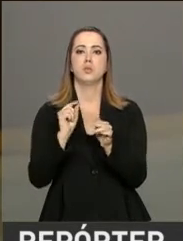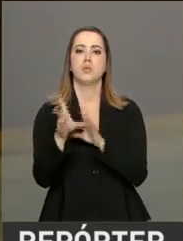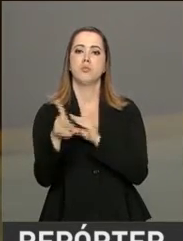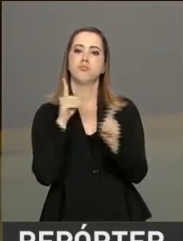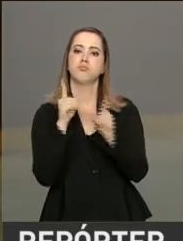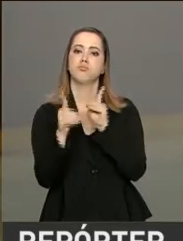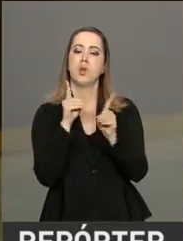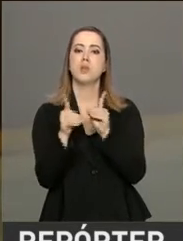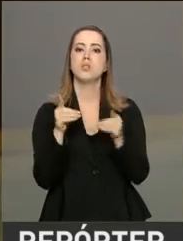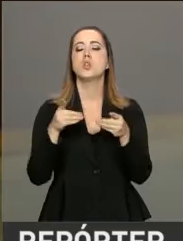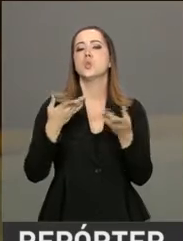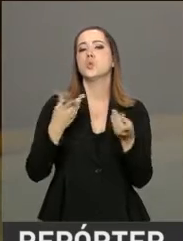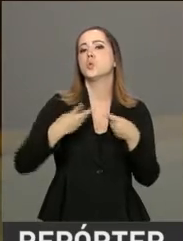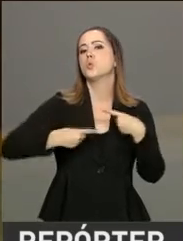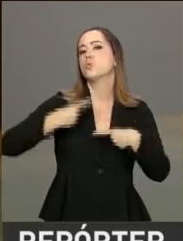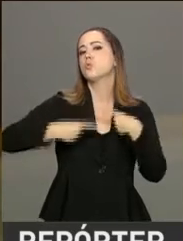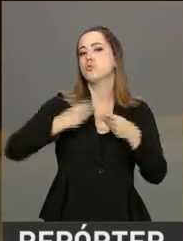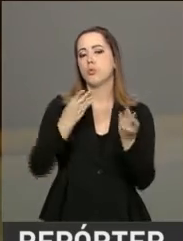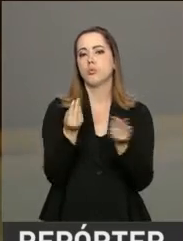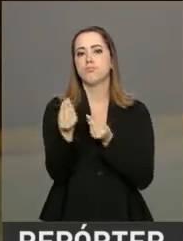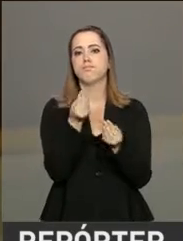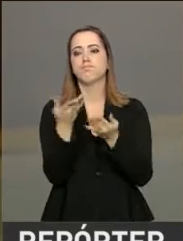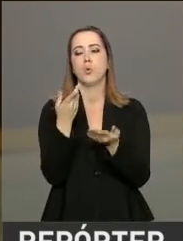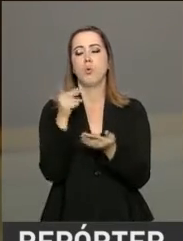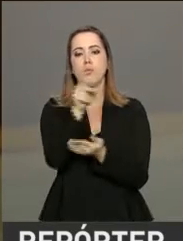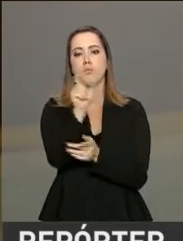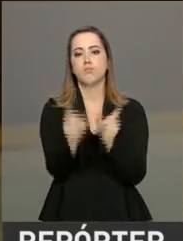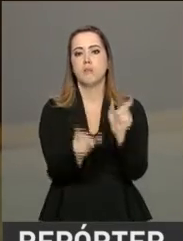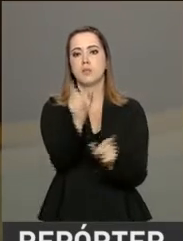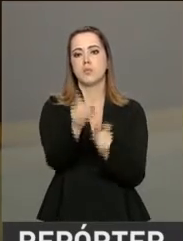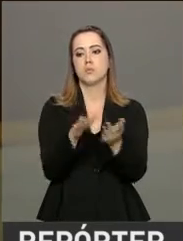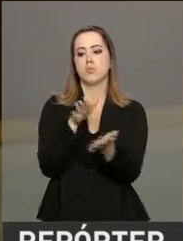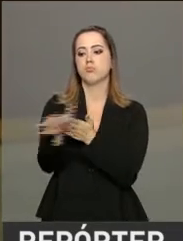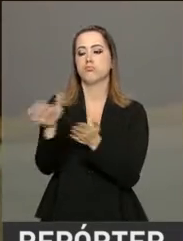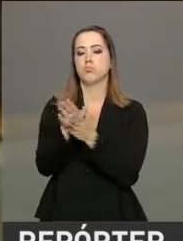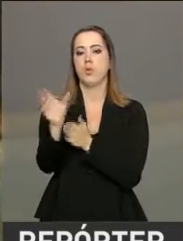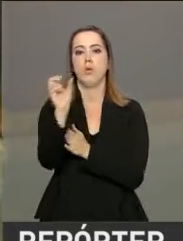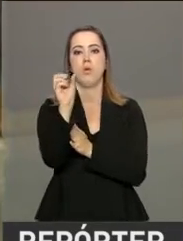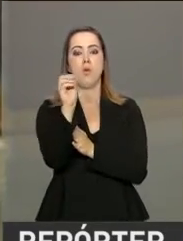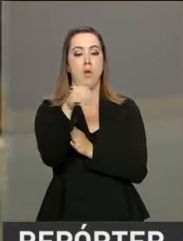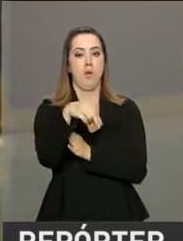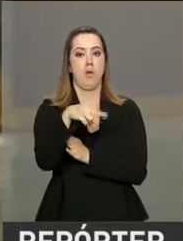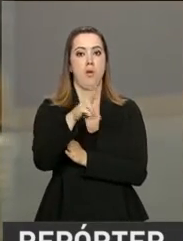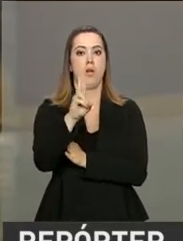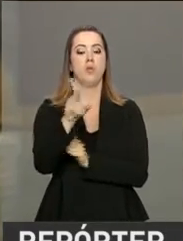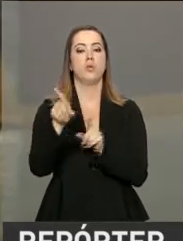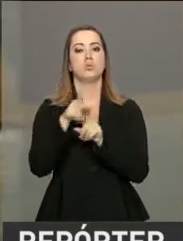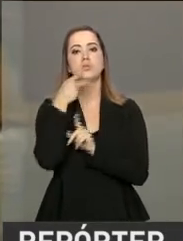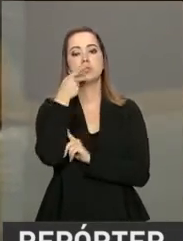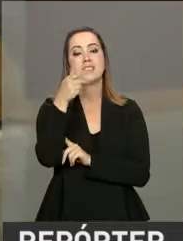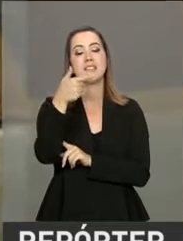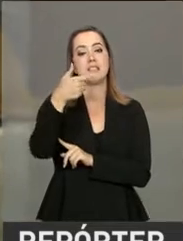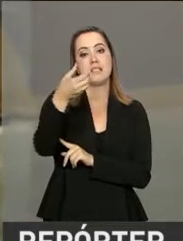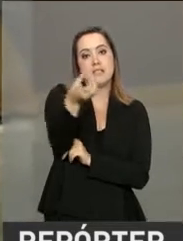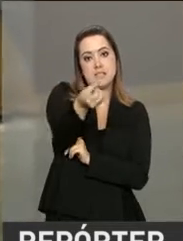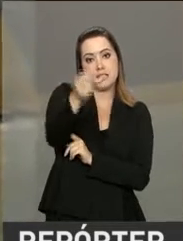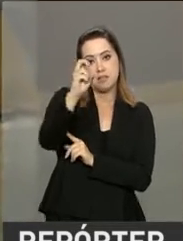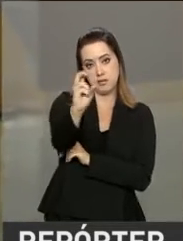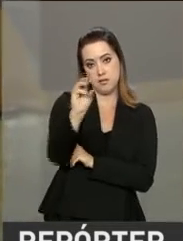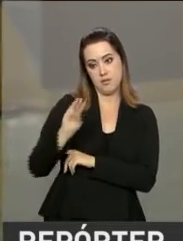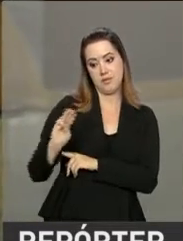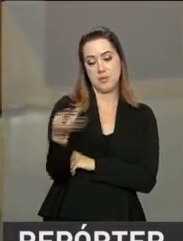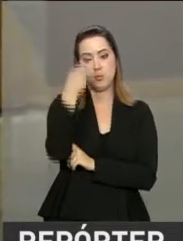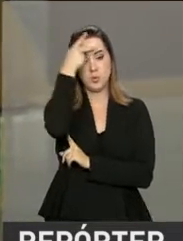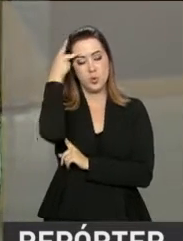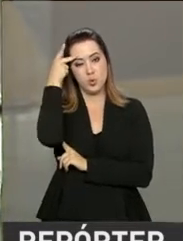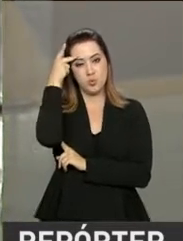crise de refugiados segundo a onu existem no mundo mais de 65 milhões de refugiados e deslocados